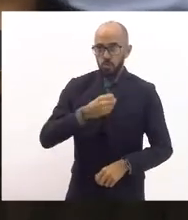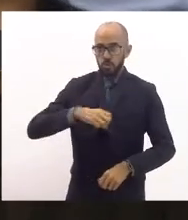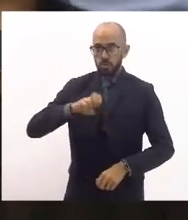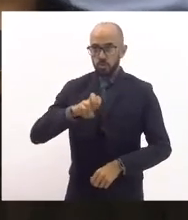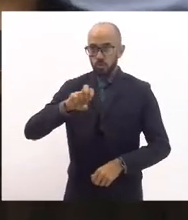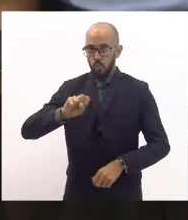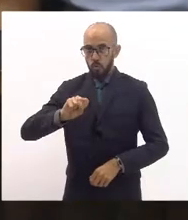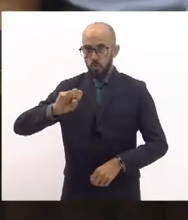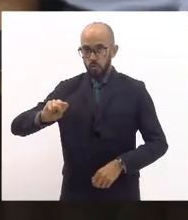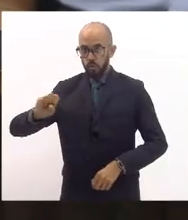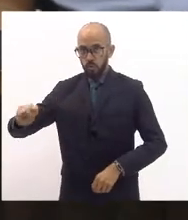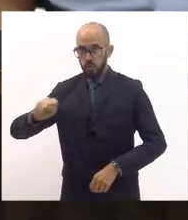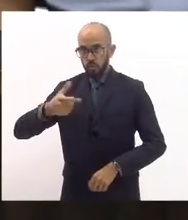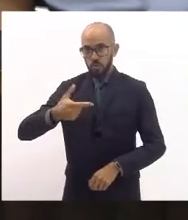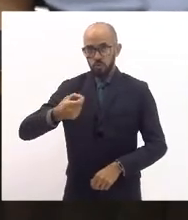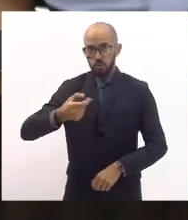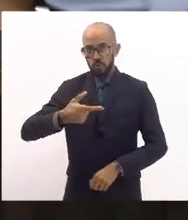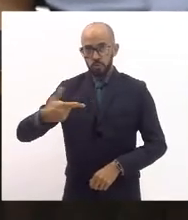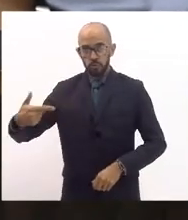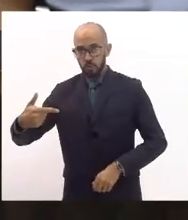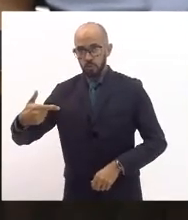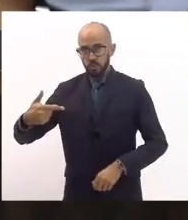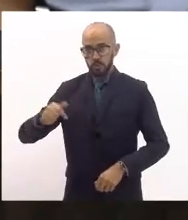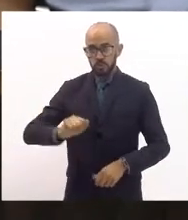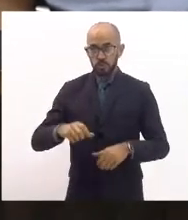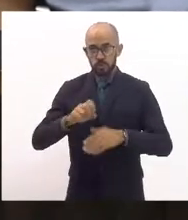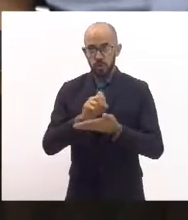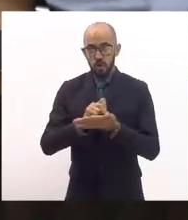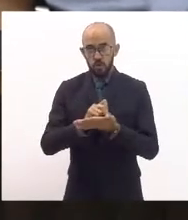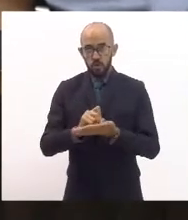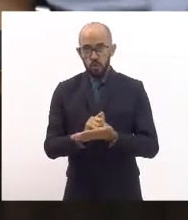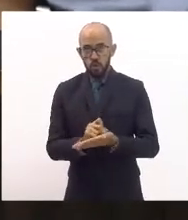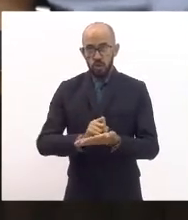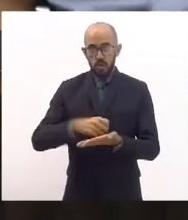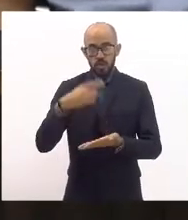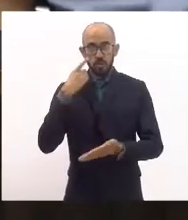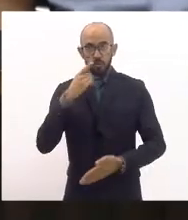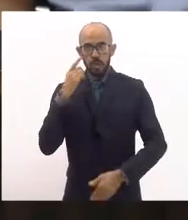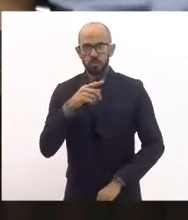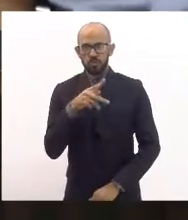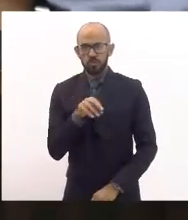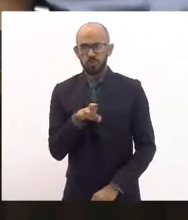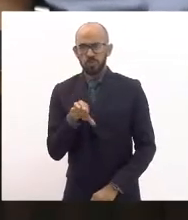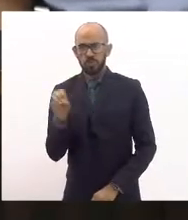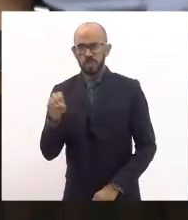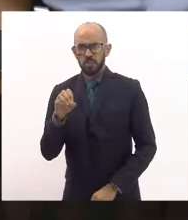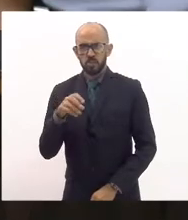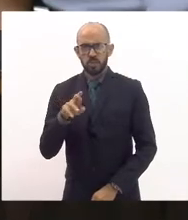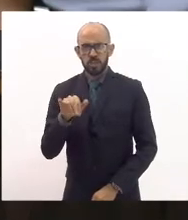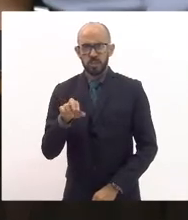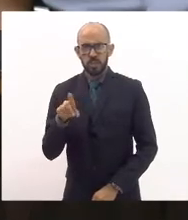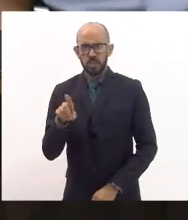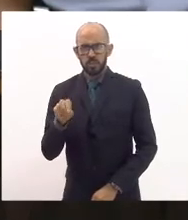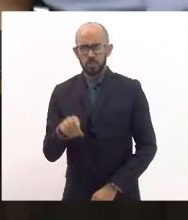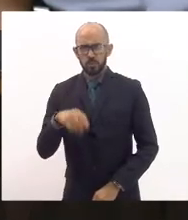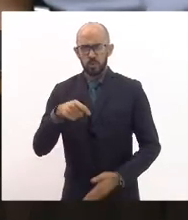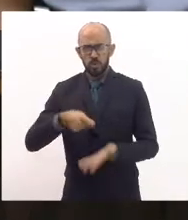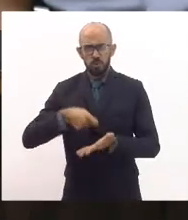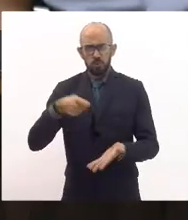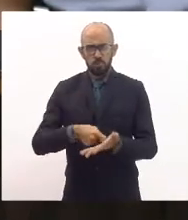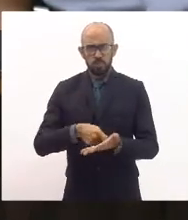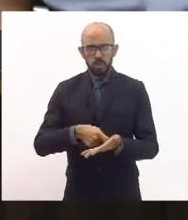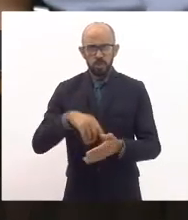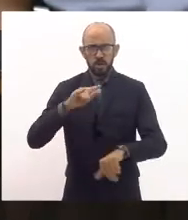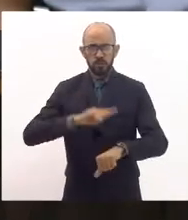588 de 22 de altura de autoria do deputado Pedro Ricardo que obriga a instalação e manutenção